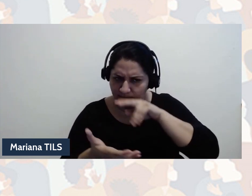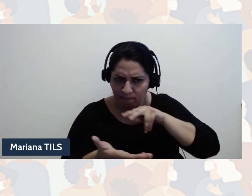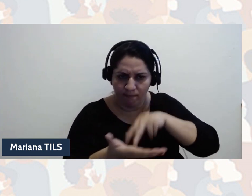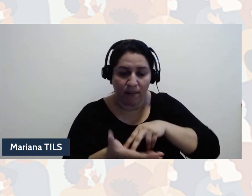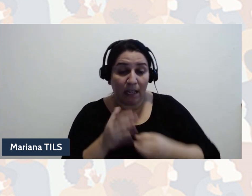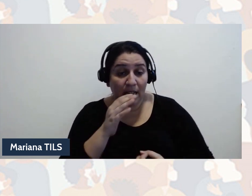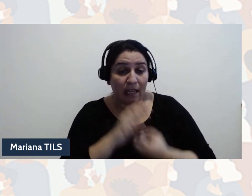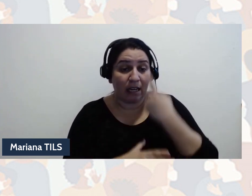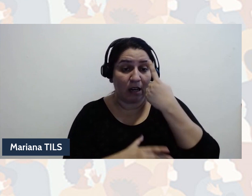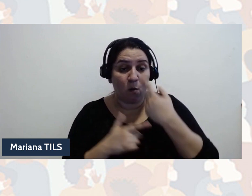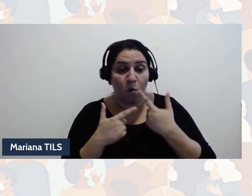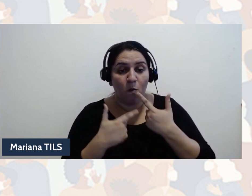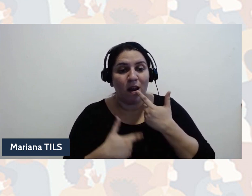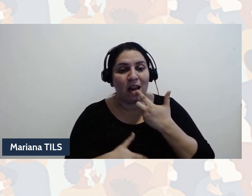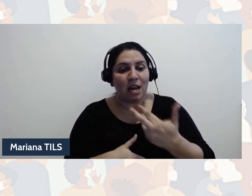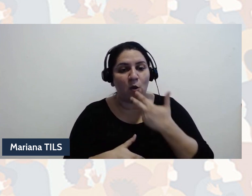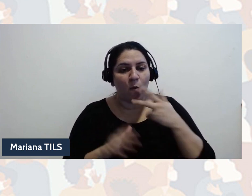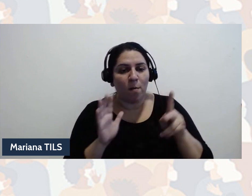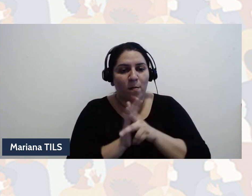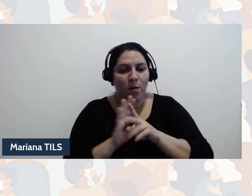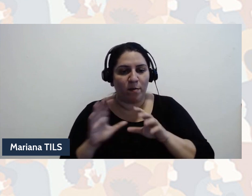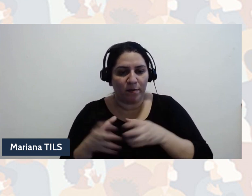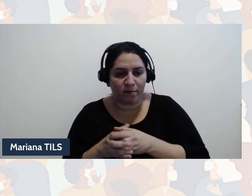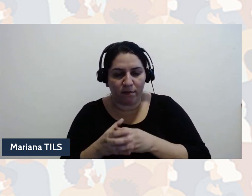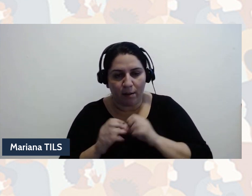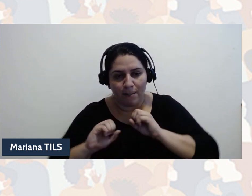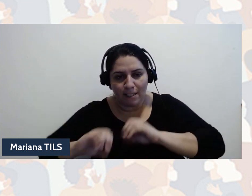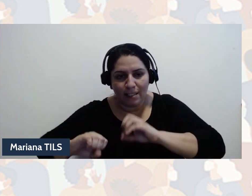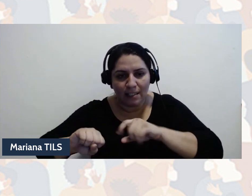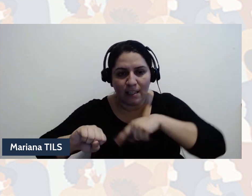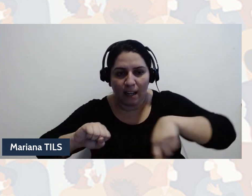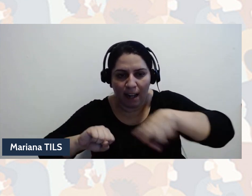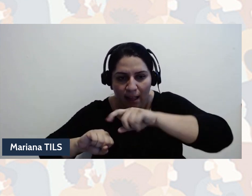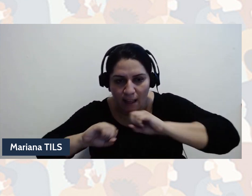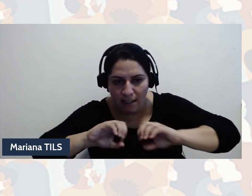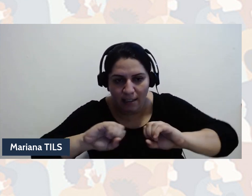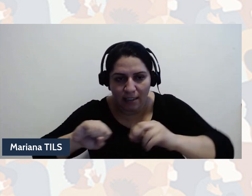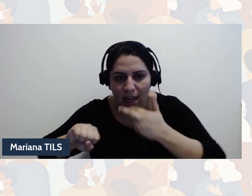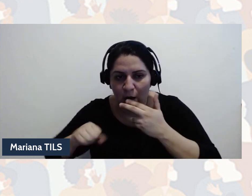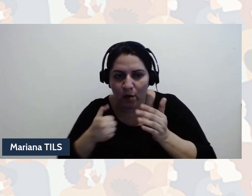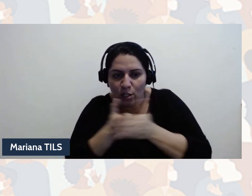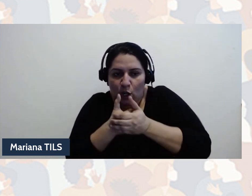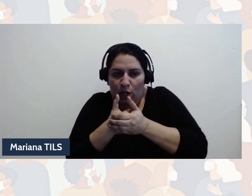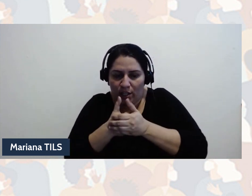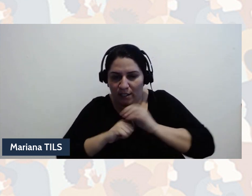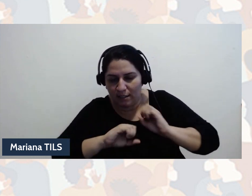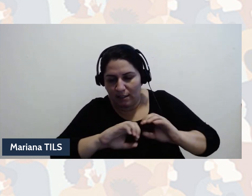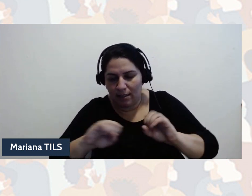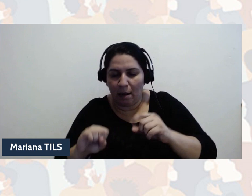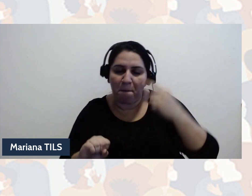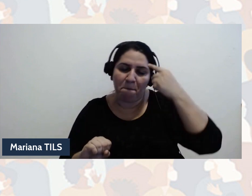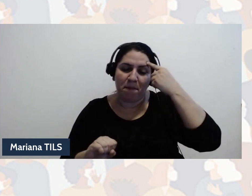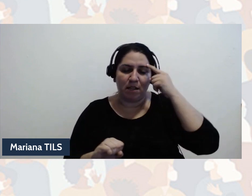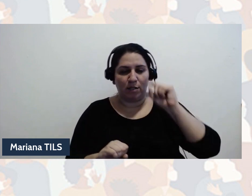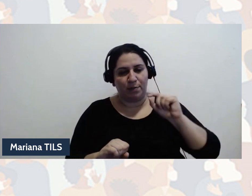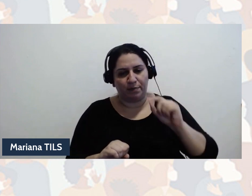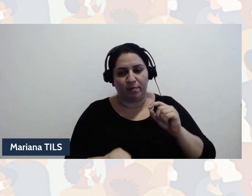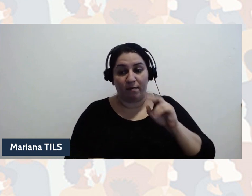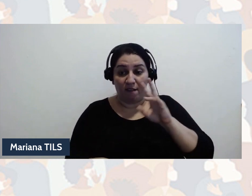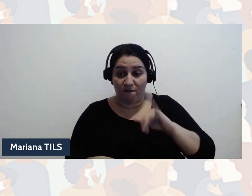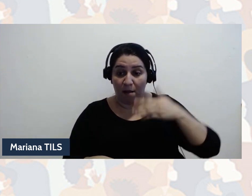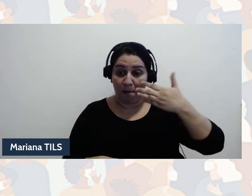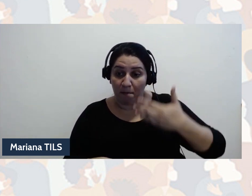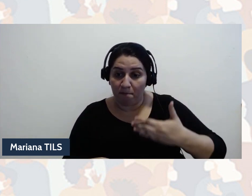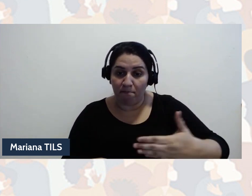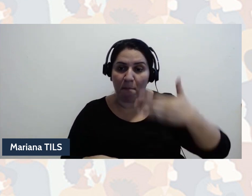Ladan, e a ensinam às meninas clandestinamente. A Nazaré pensa, assim que mais e mais meninas